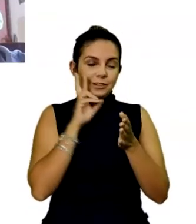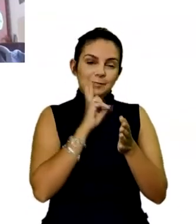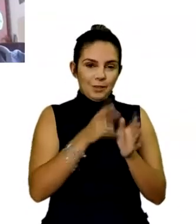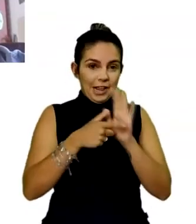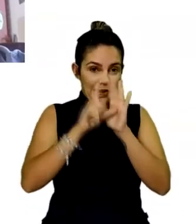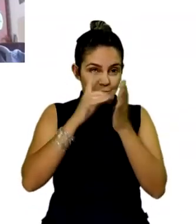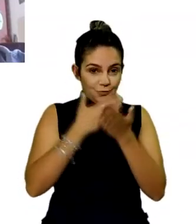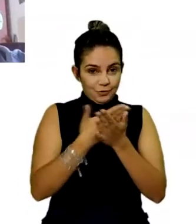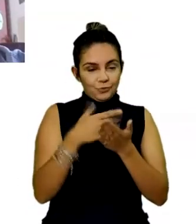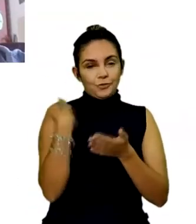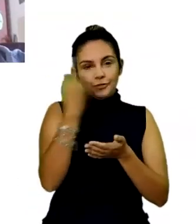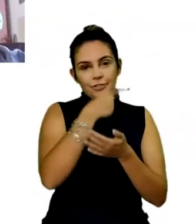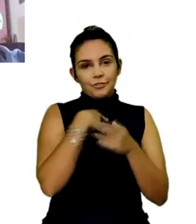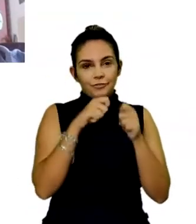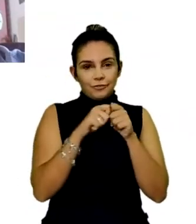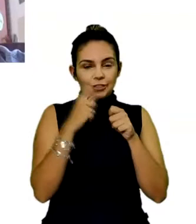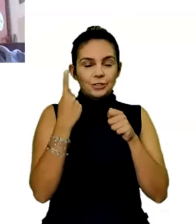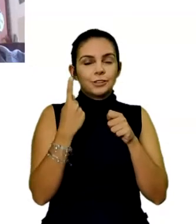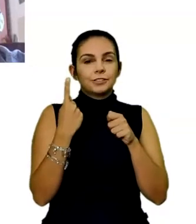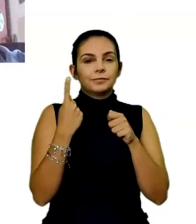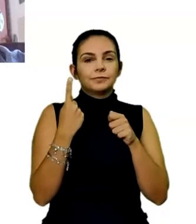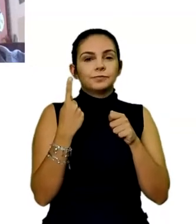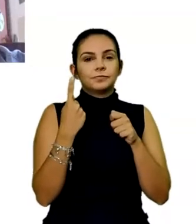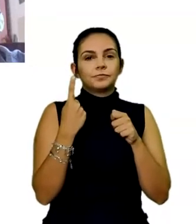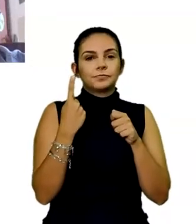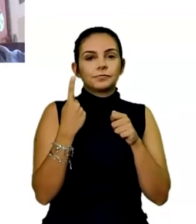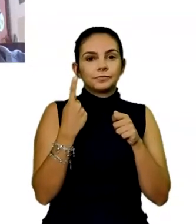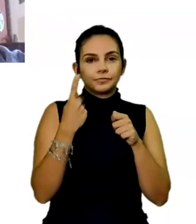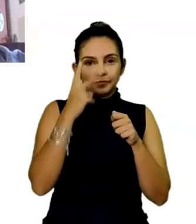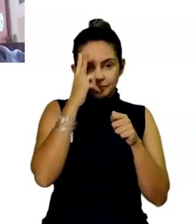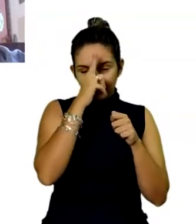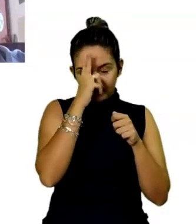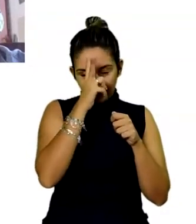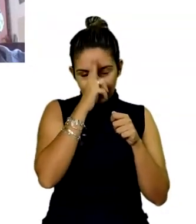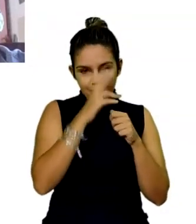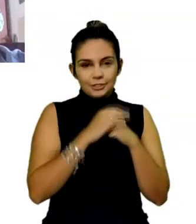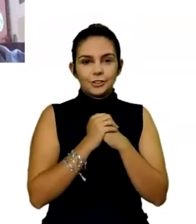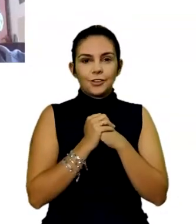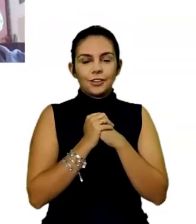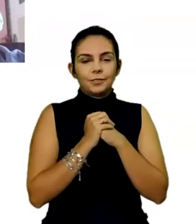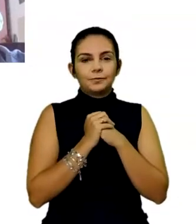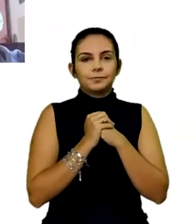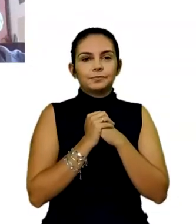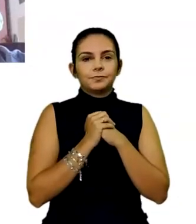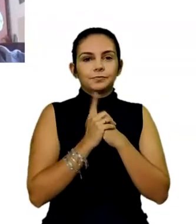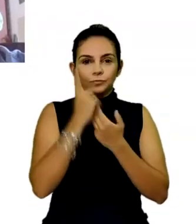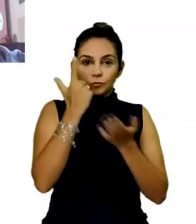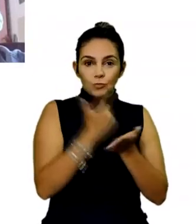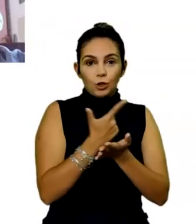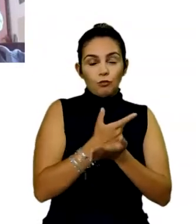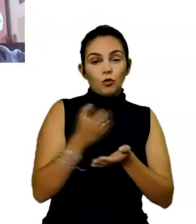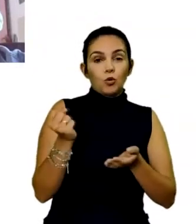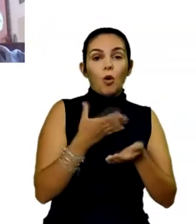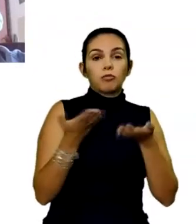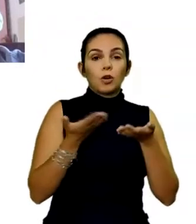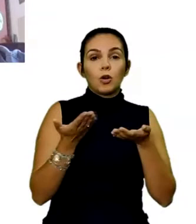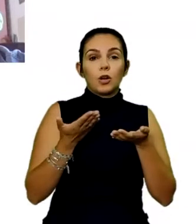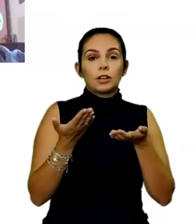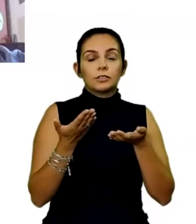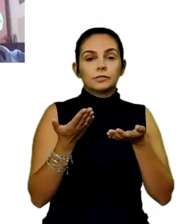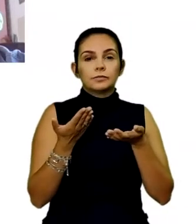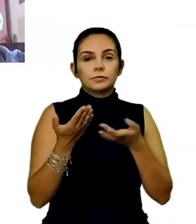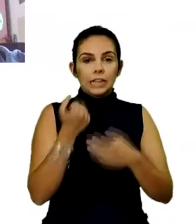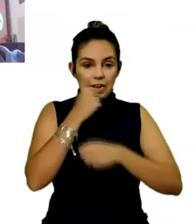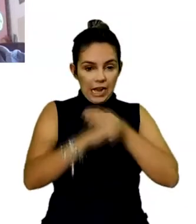começar aqui, eu acabei de fazer uma história para um livro novo agora para o